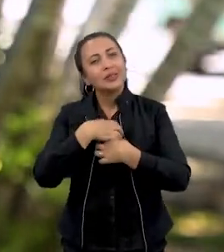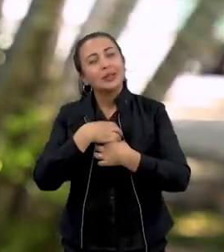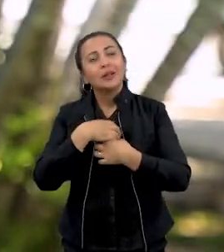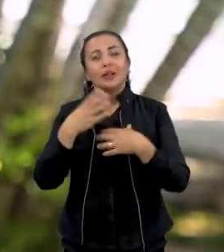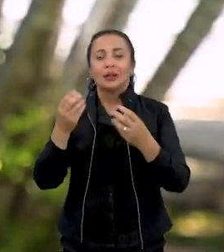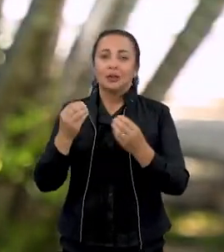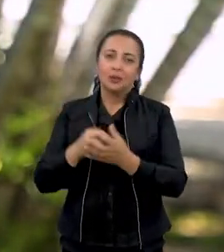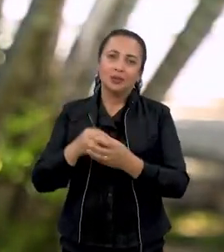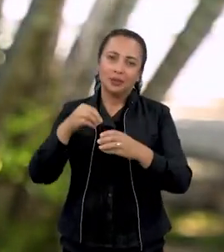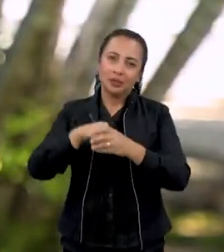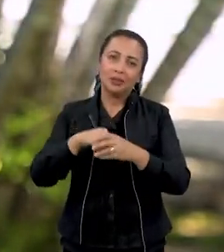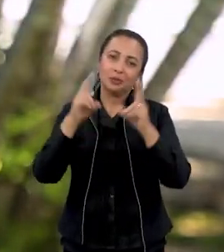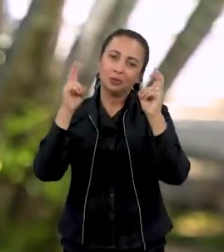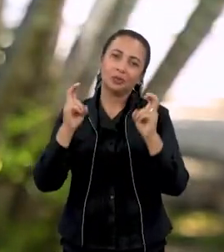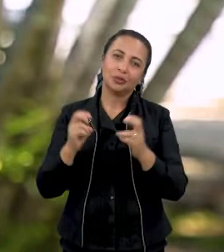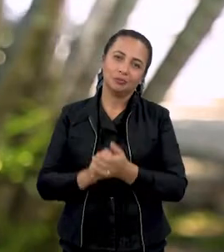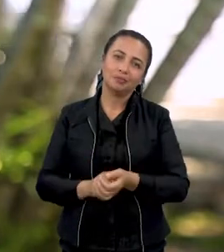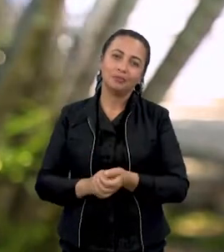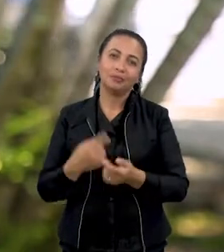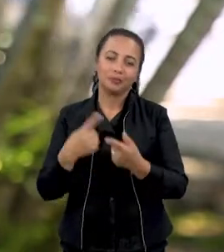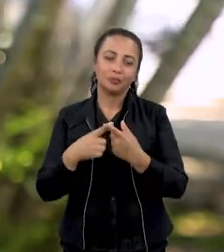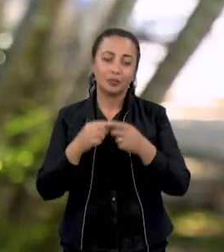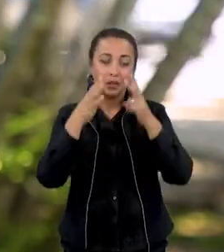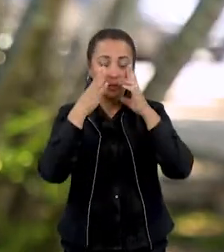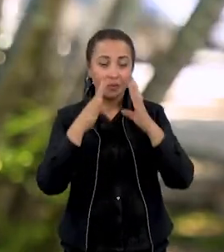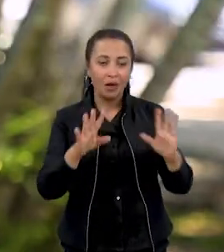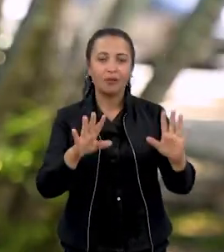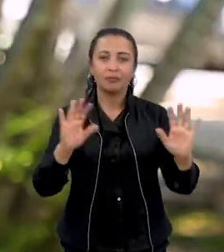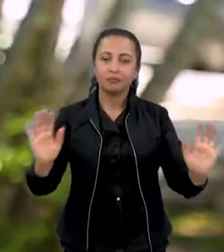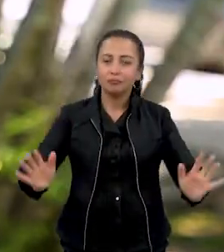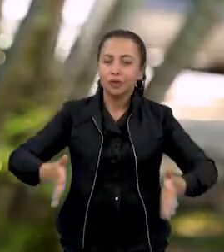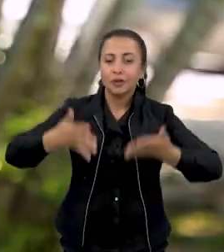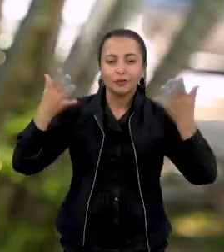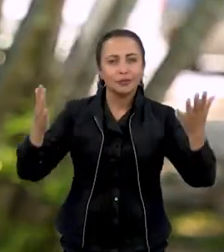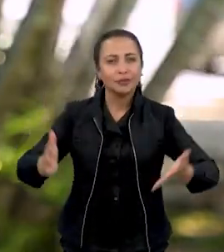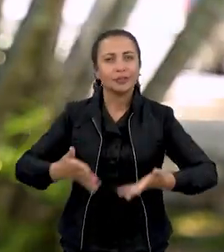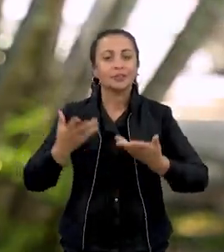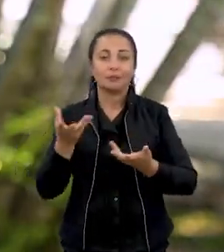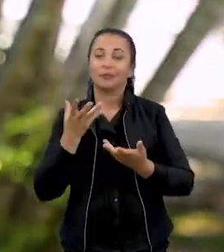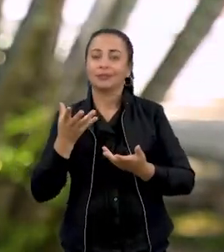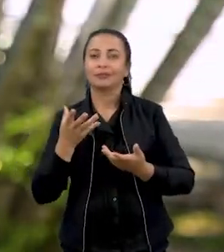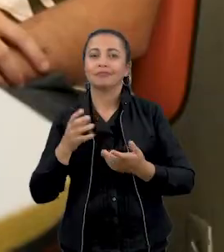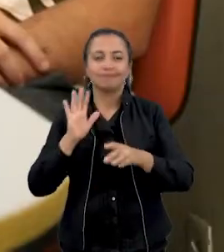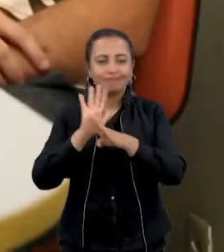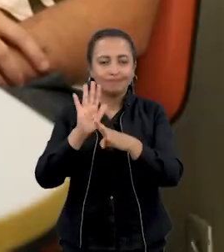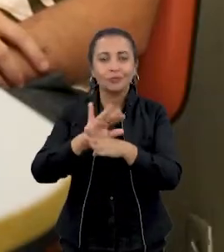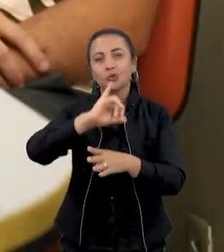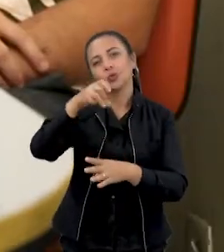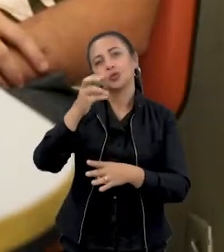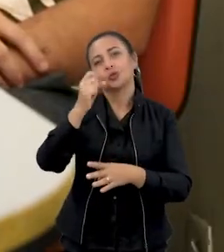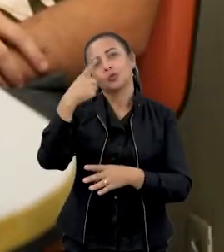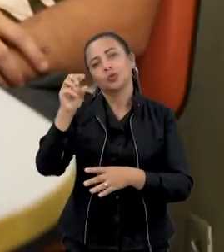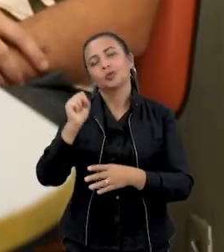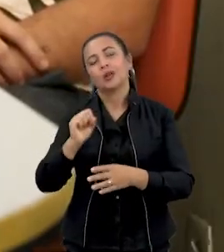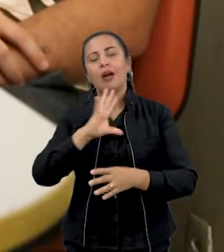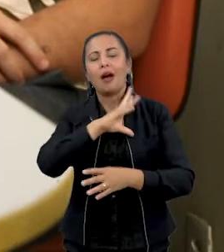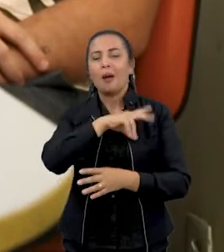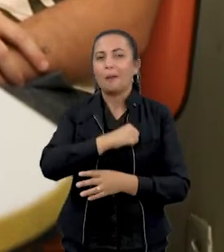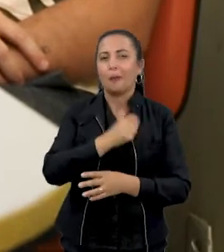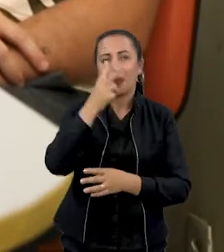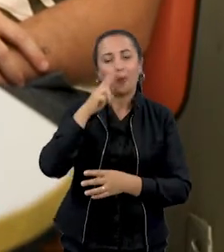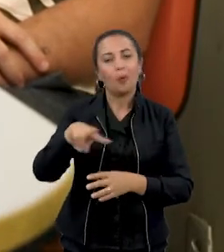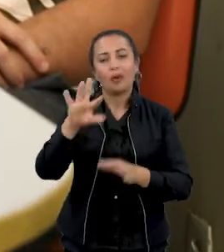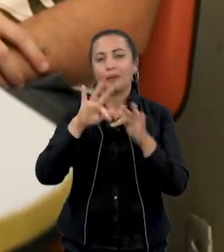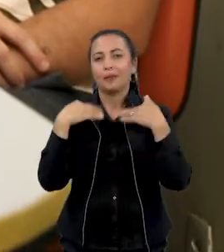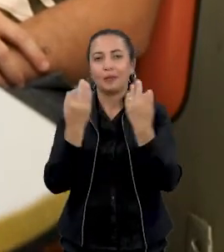sensibilizou muito dentro dessa questão, porque me veio essa motivação maior de querer ajudar o João. Então acho que nasceu muito dessa questão de amor, sabe? Da